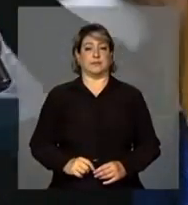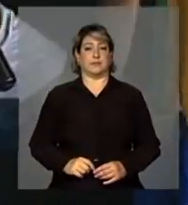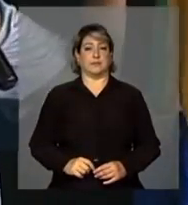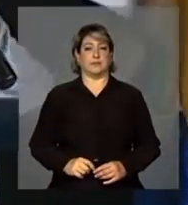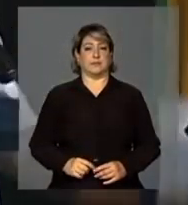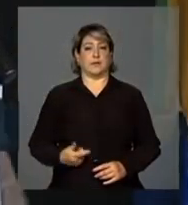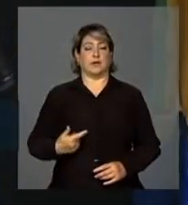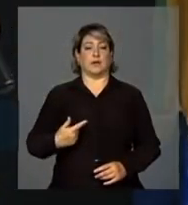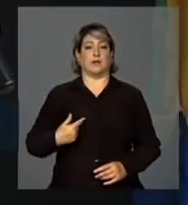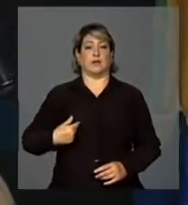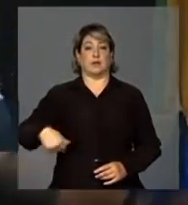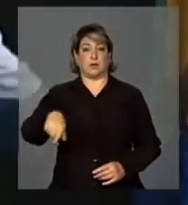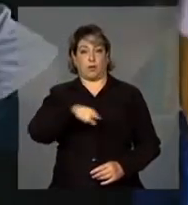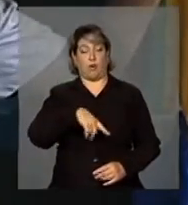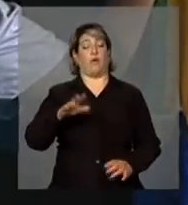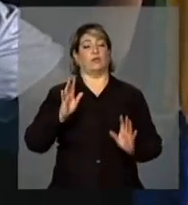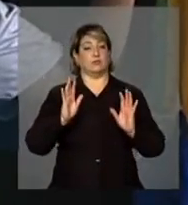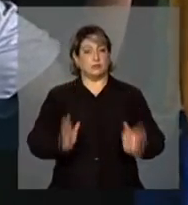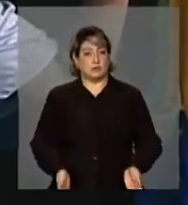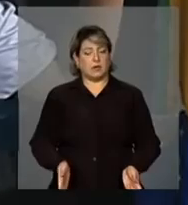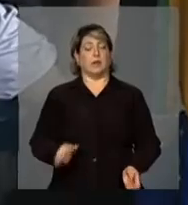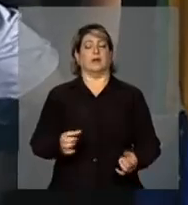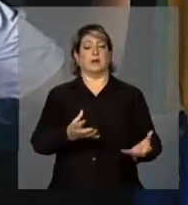que fomos bem recebidos pelos